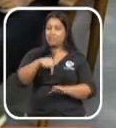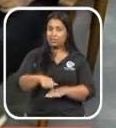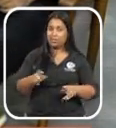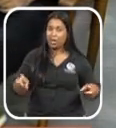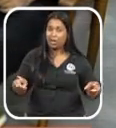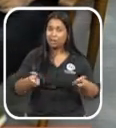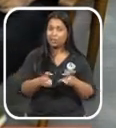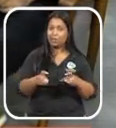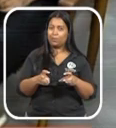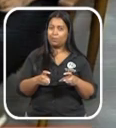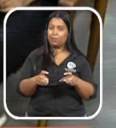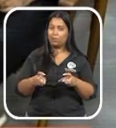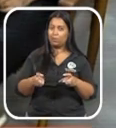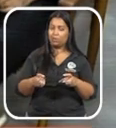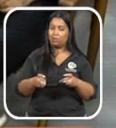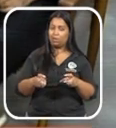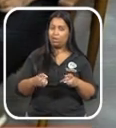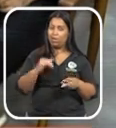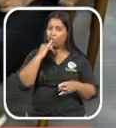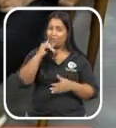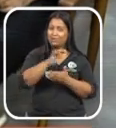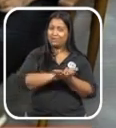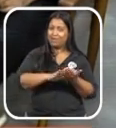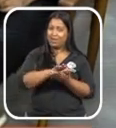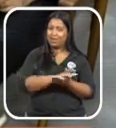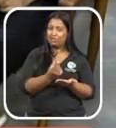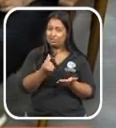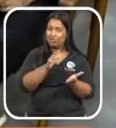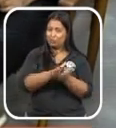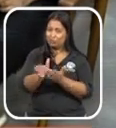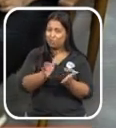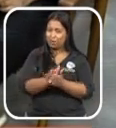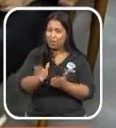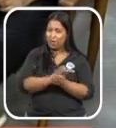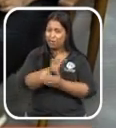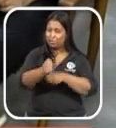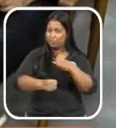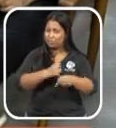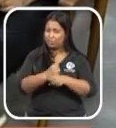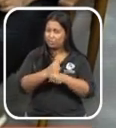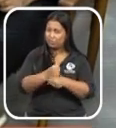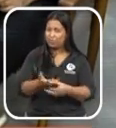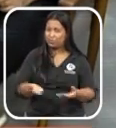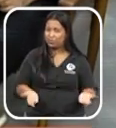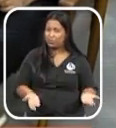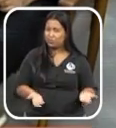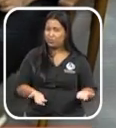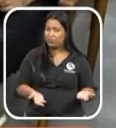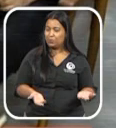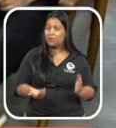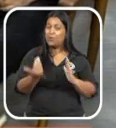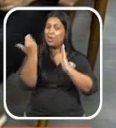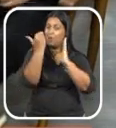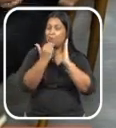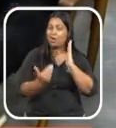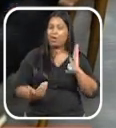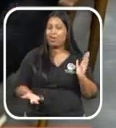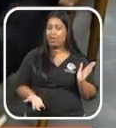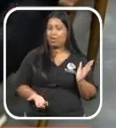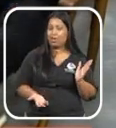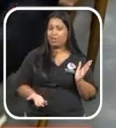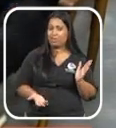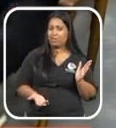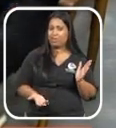sentido. A passagem do orçamento pela Casa não é protocolar, é regra constitucional. A última palavra é a Casa do Povo. Sim. Então,